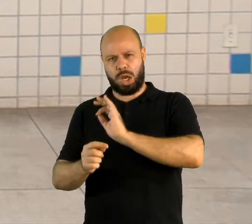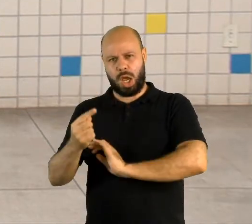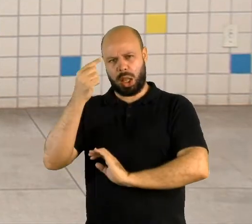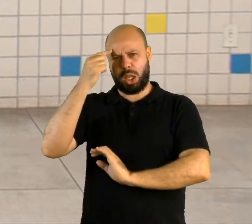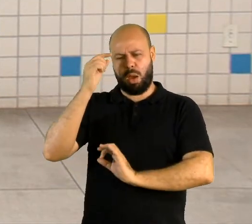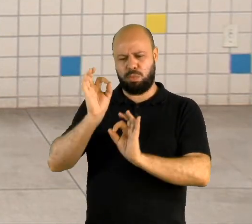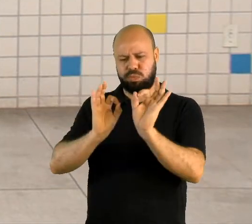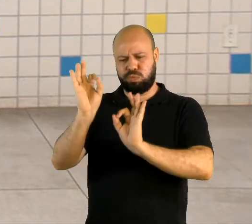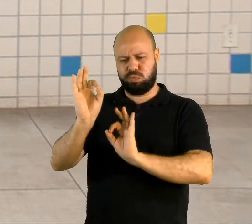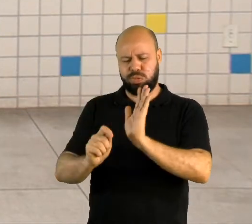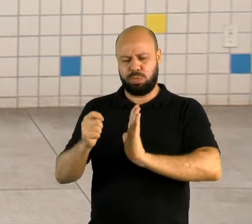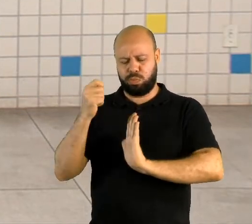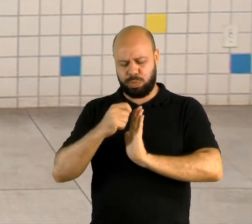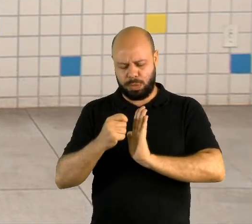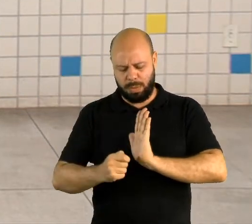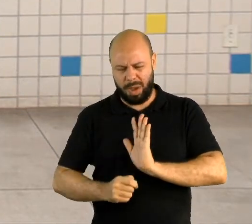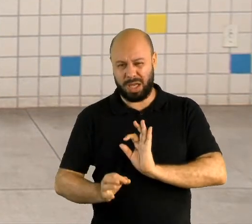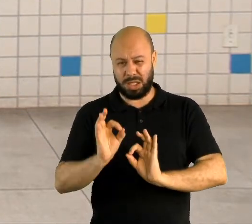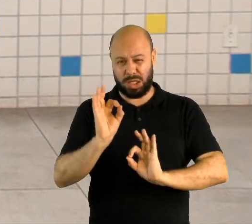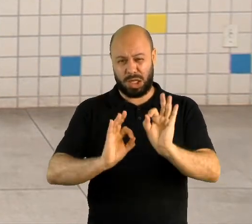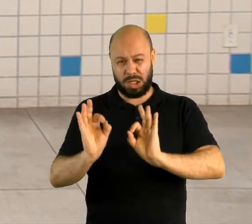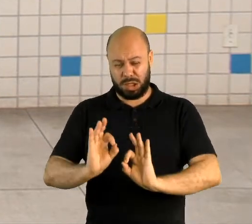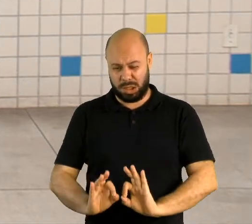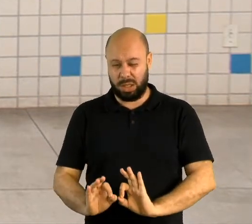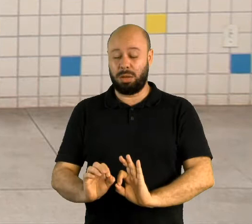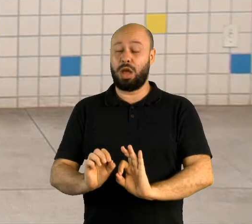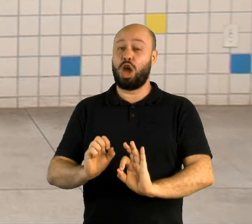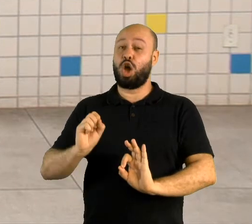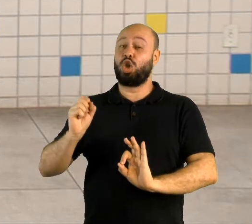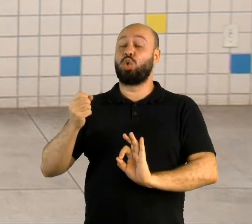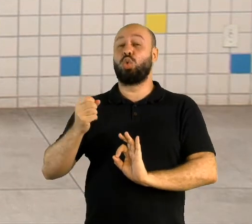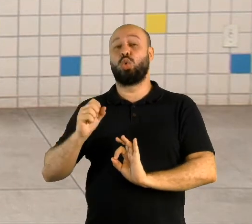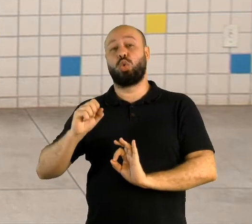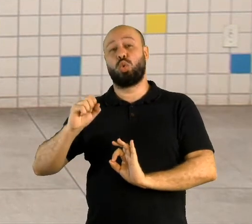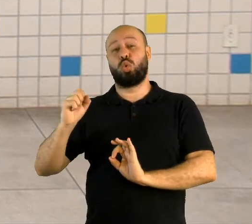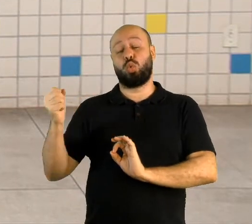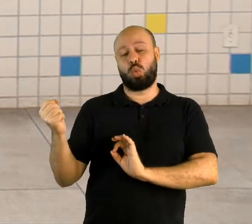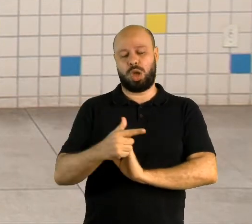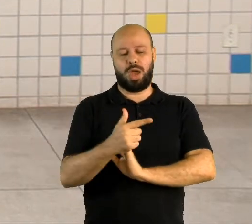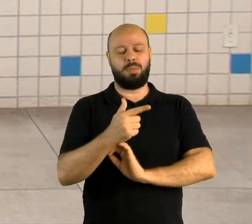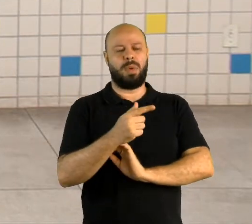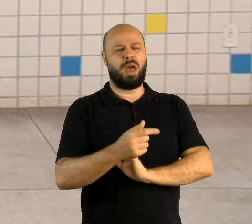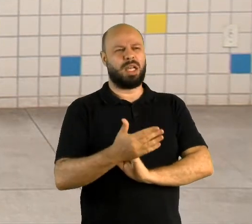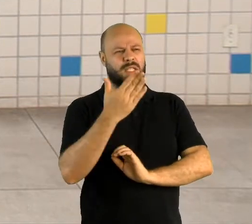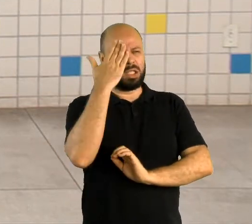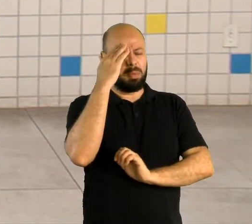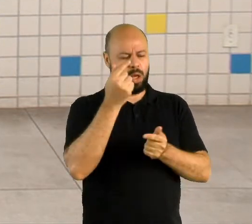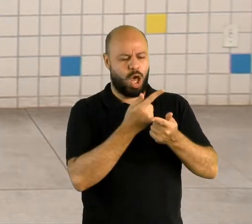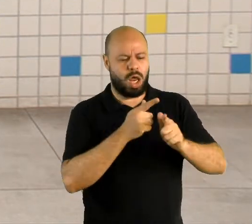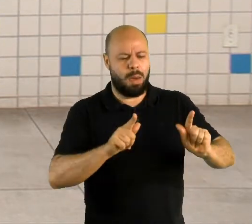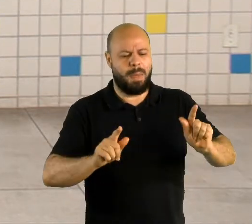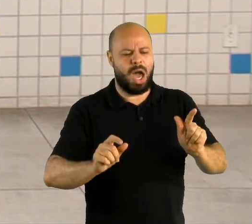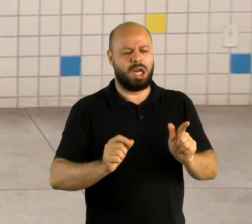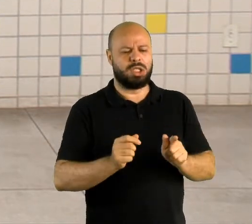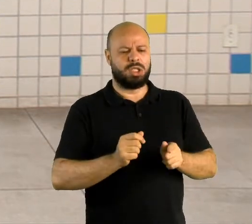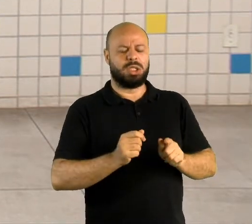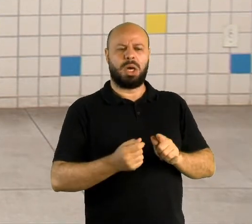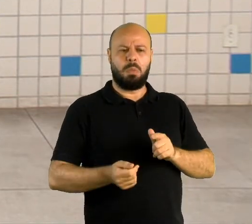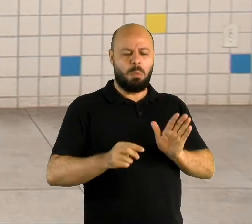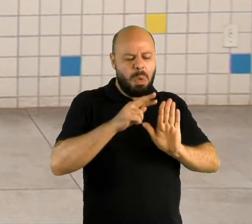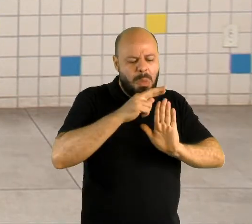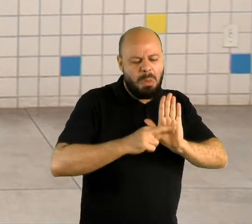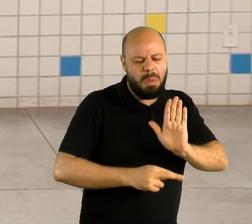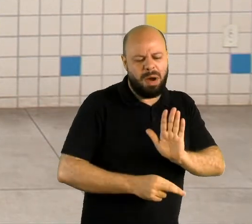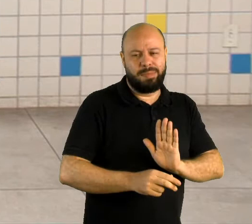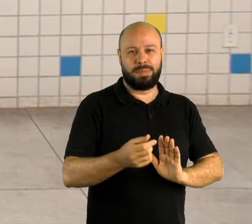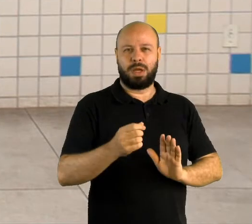redigir coerentemente do que conhecer regras de gramática e ortografia. Não há dúvida de que